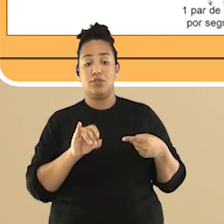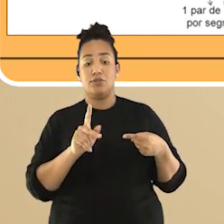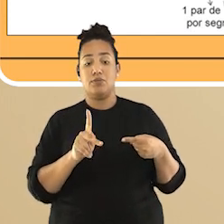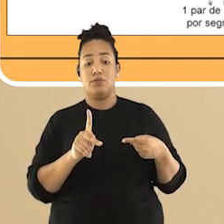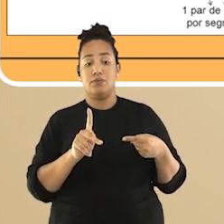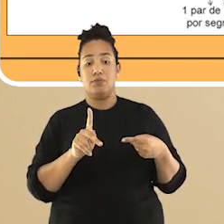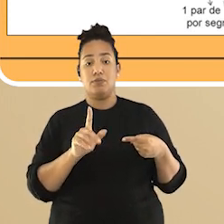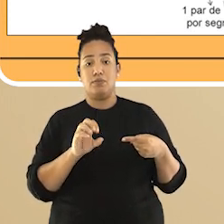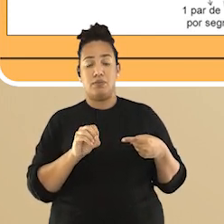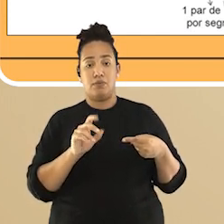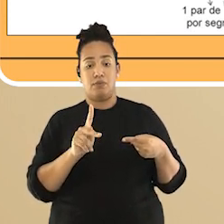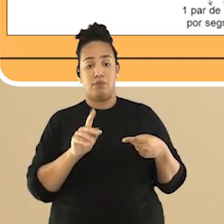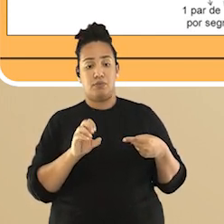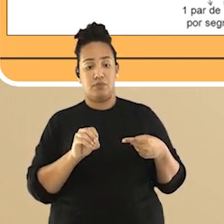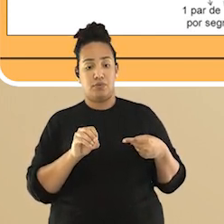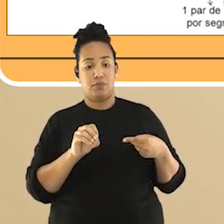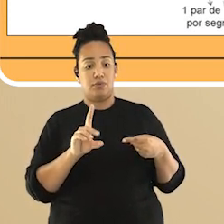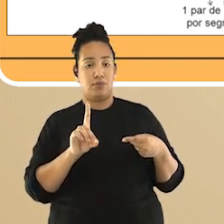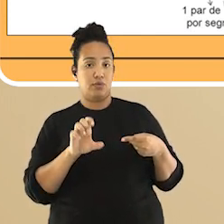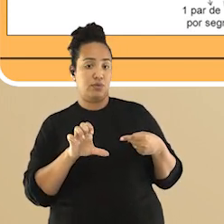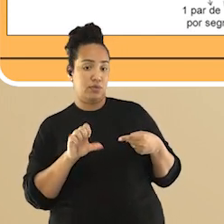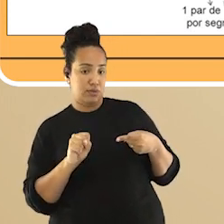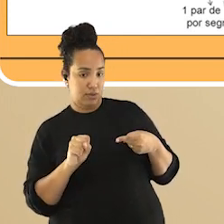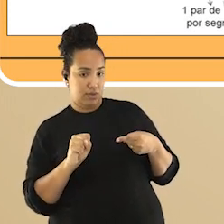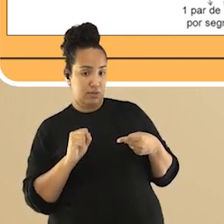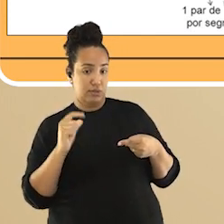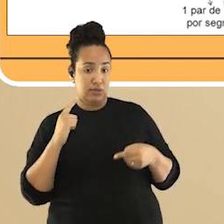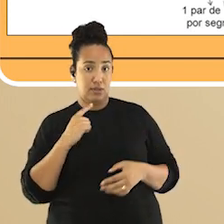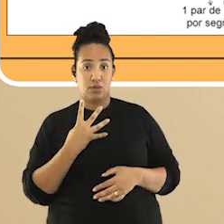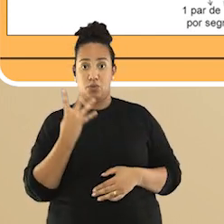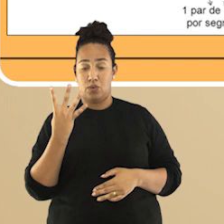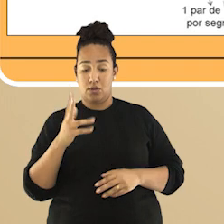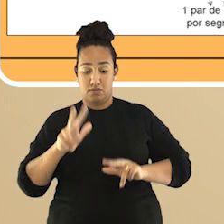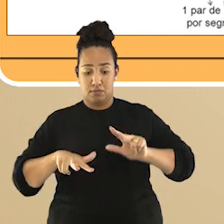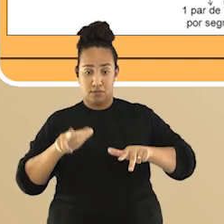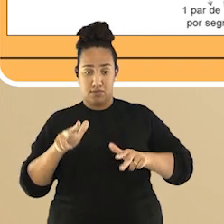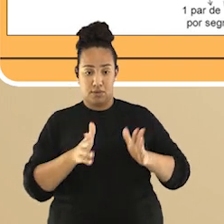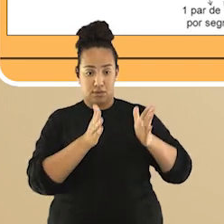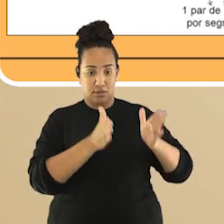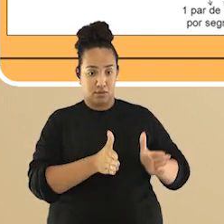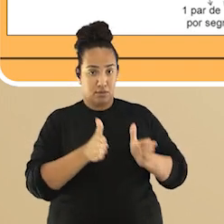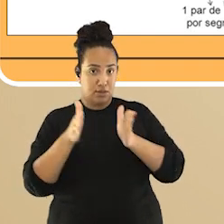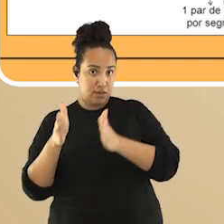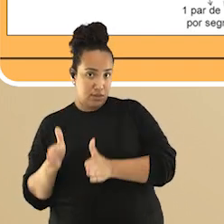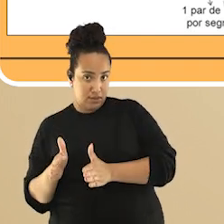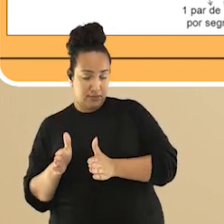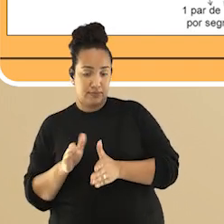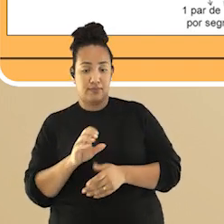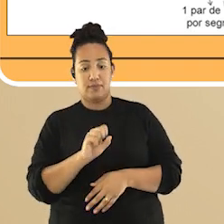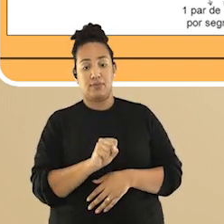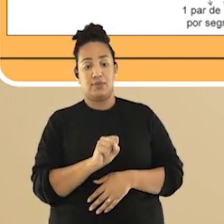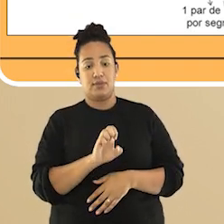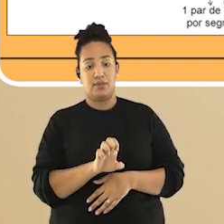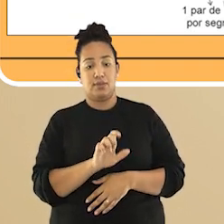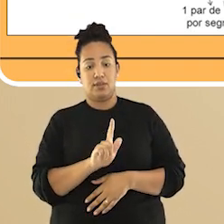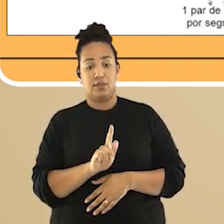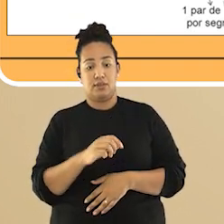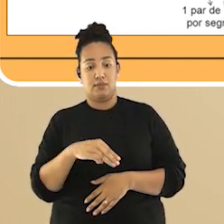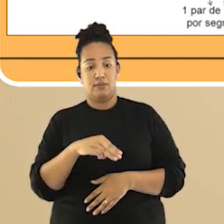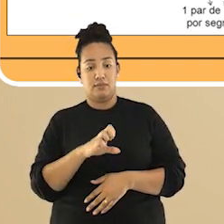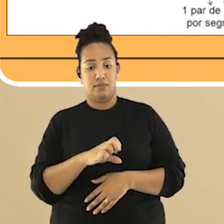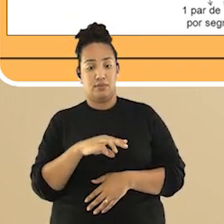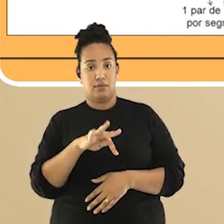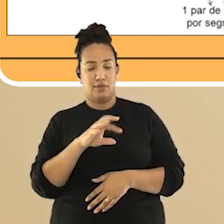na figura, tá? Possuem 4 patas por segmento. E o que é segmento? Segmento, gente, é cada anelzinho que forma o corpo